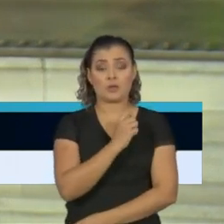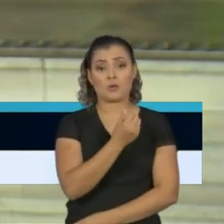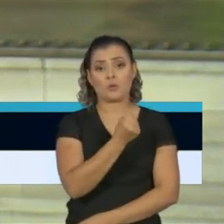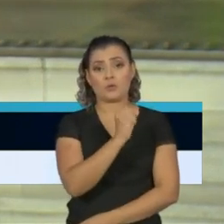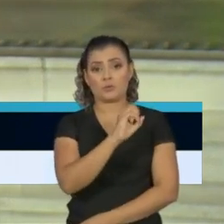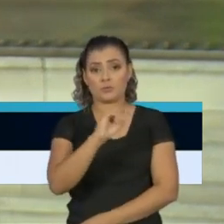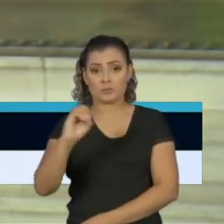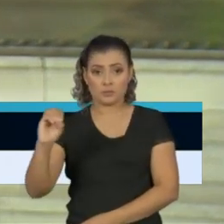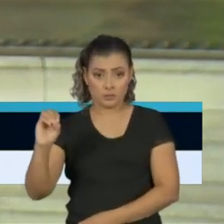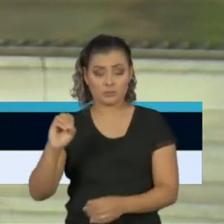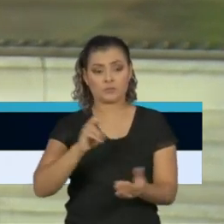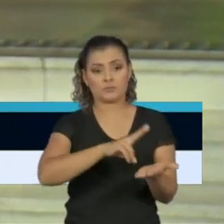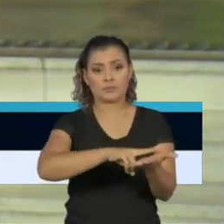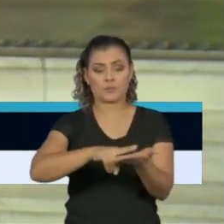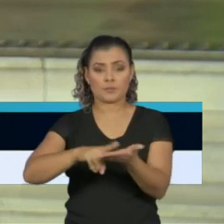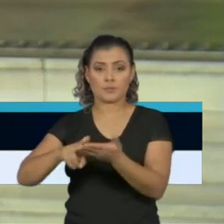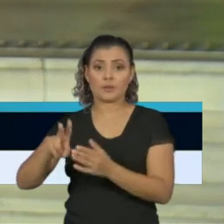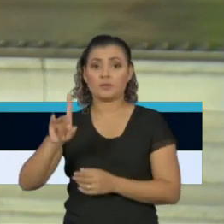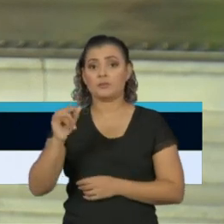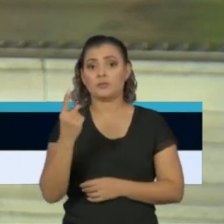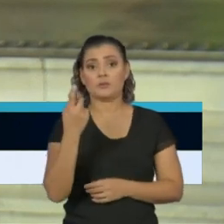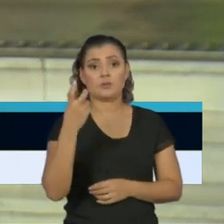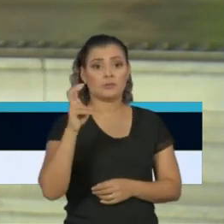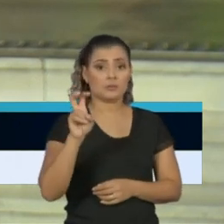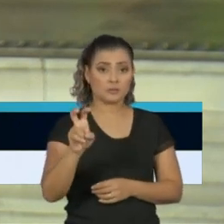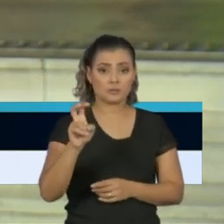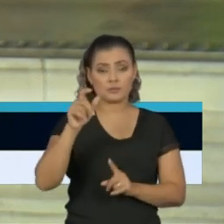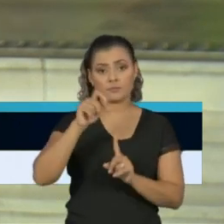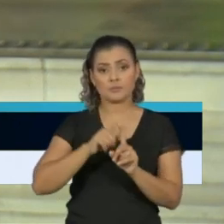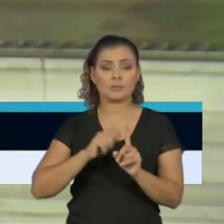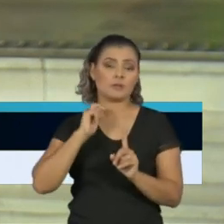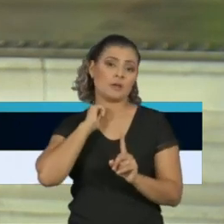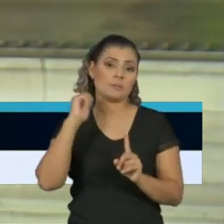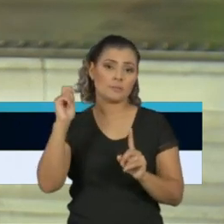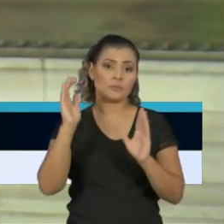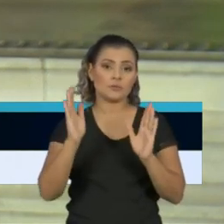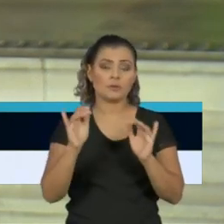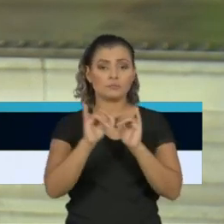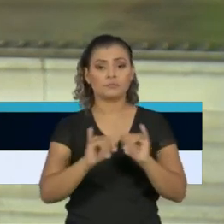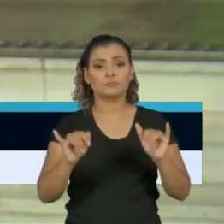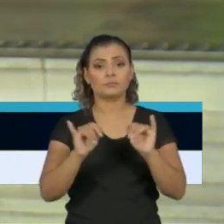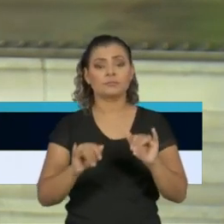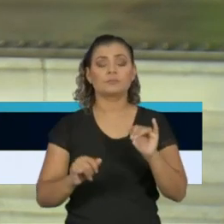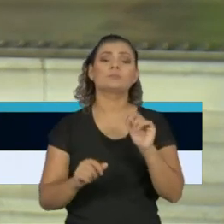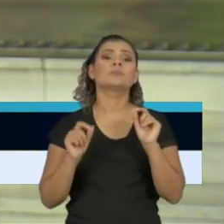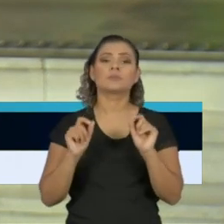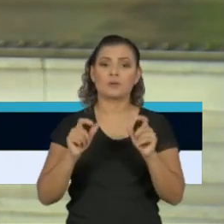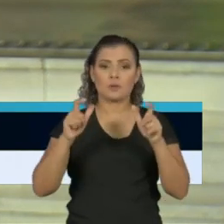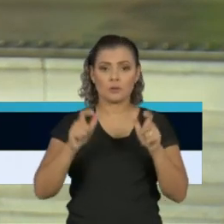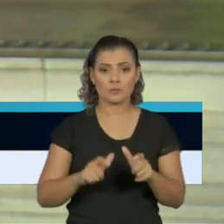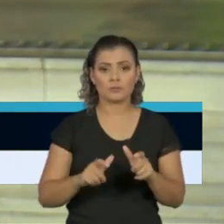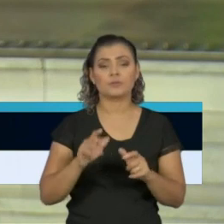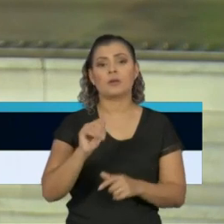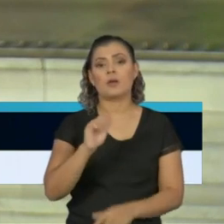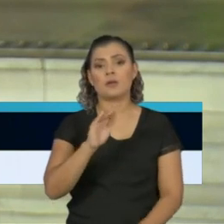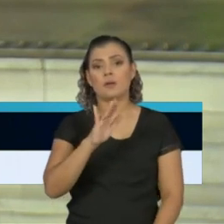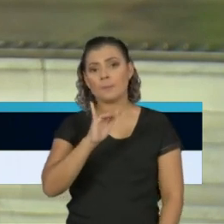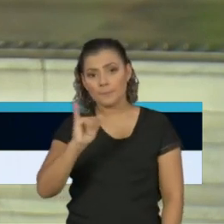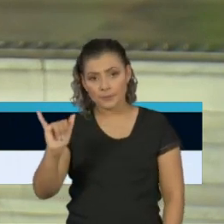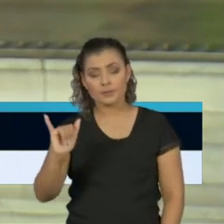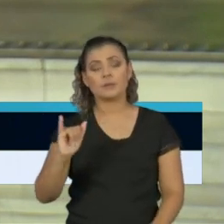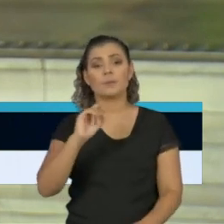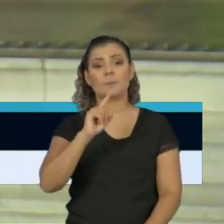No próximo dia 15 de abril, abrirá o Hospital de Campanha do Parque Anhembi, com